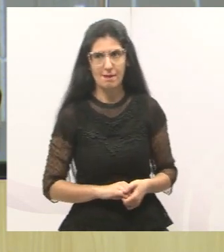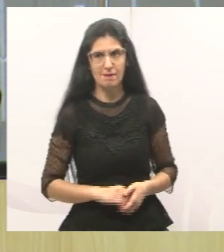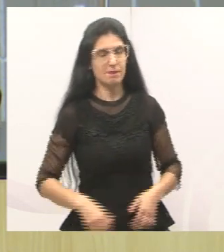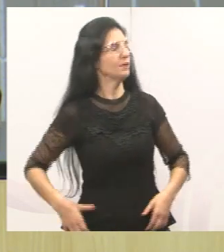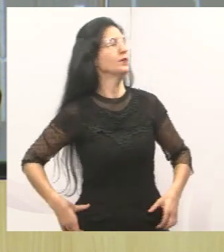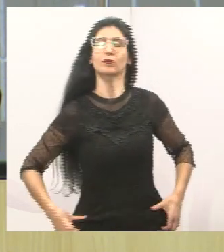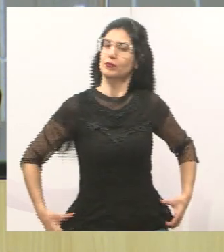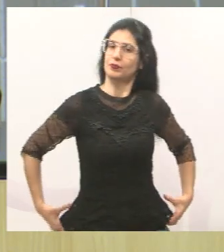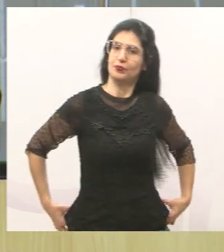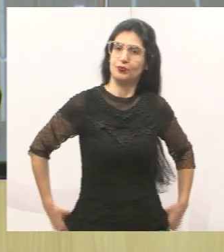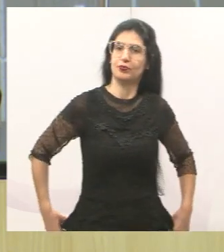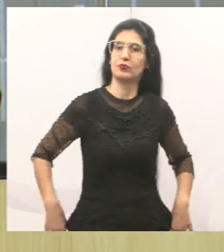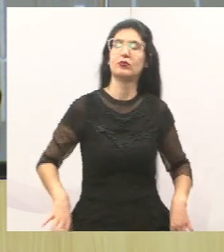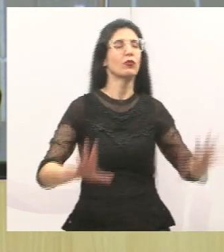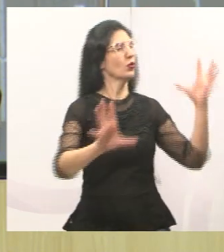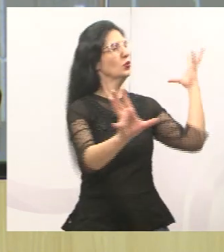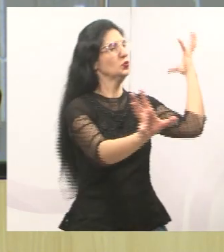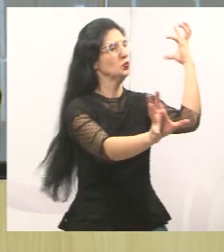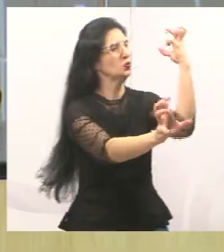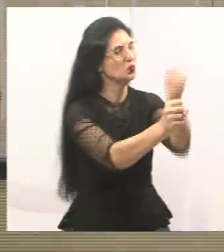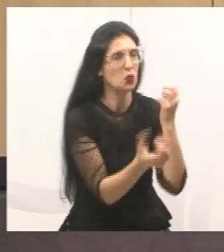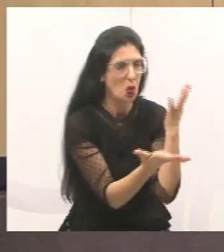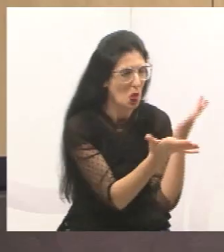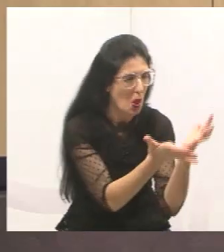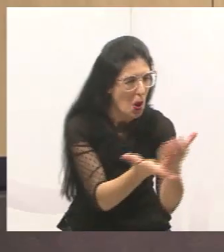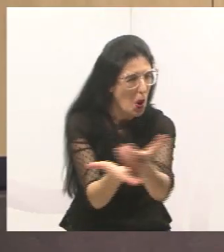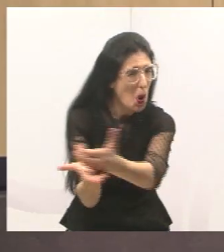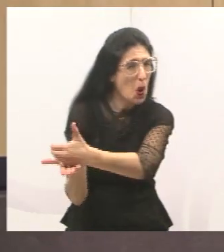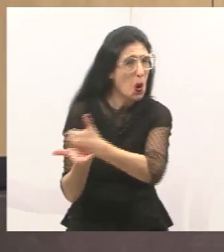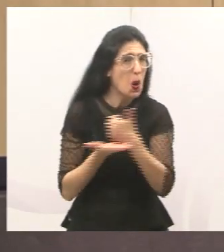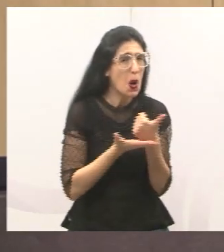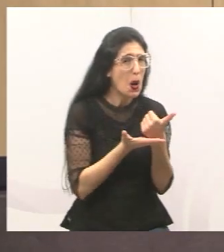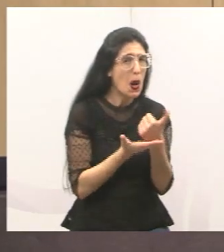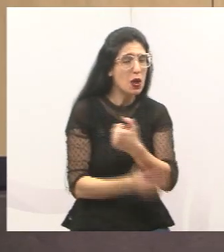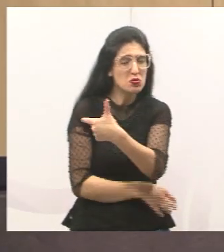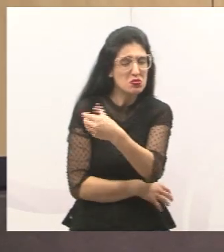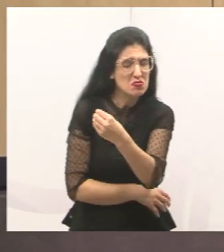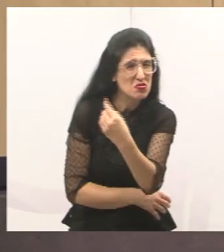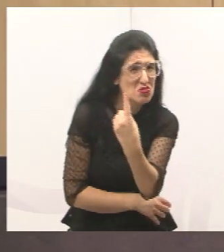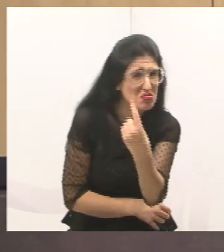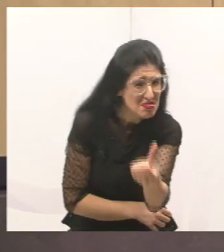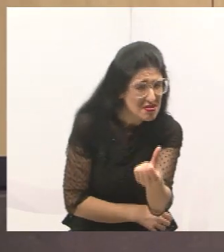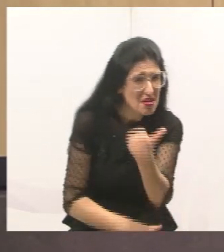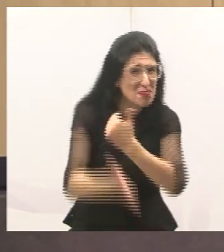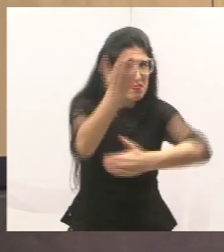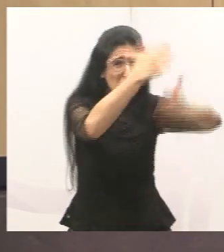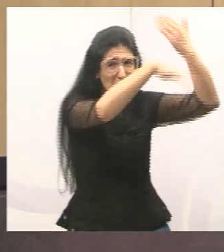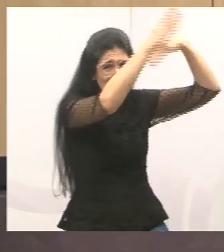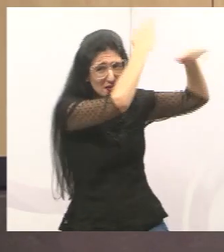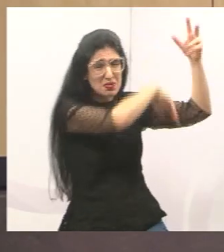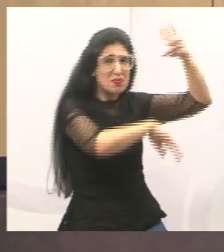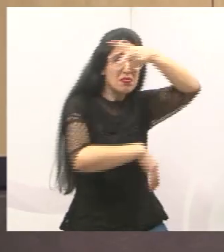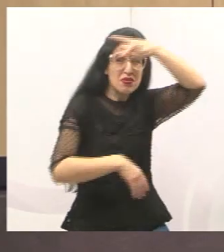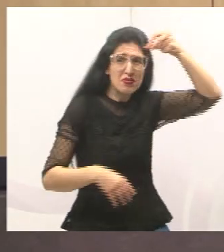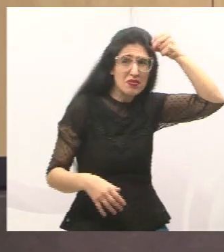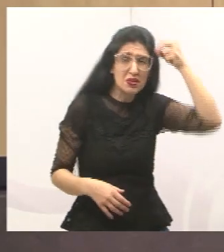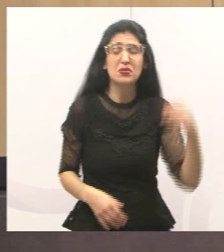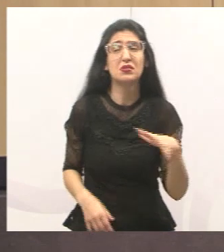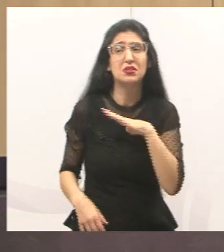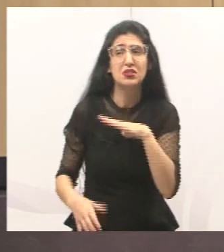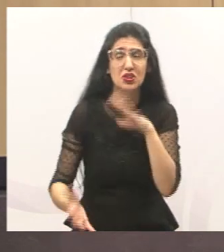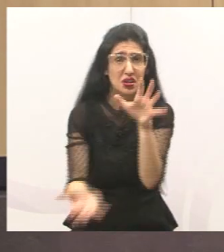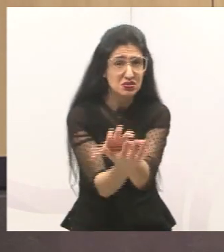Parecer referente às contas do exercício de 2016 da Prefeitura